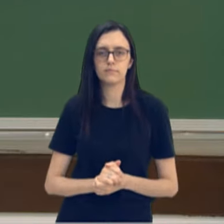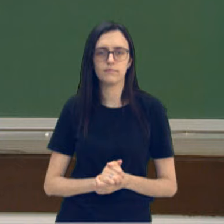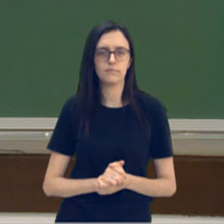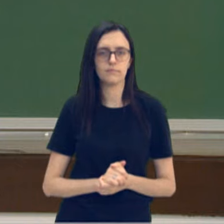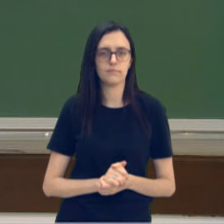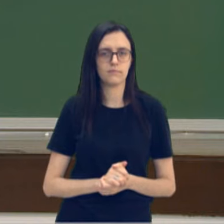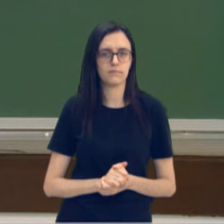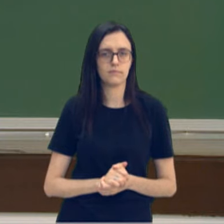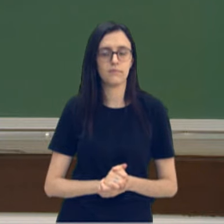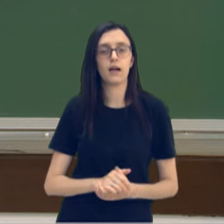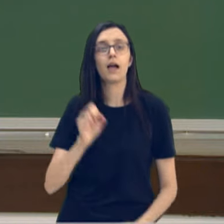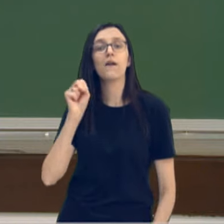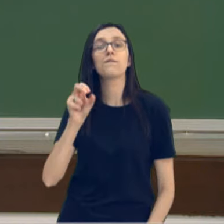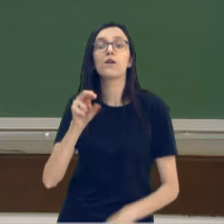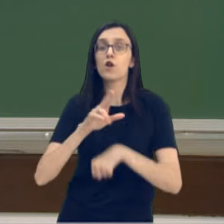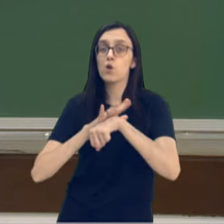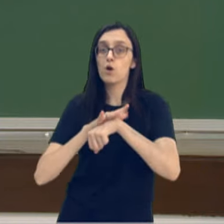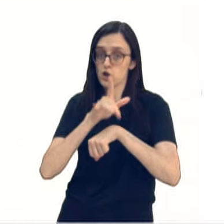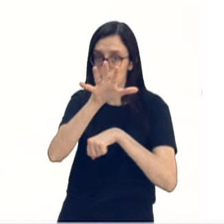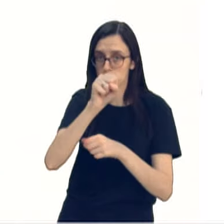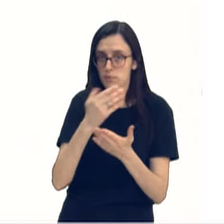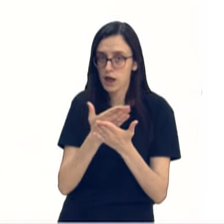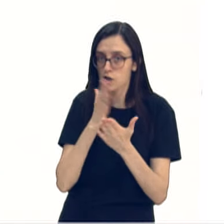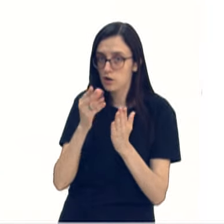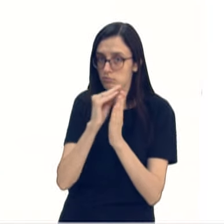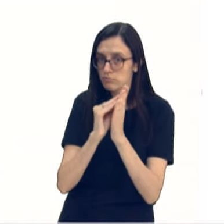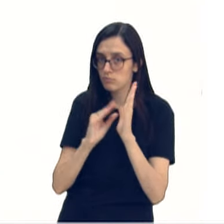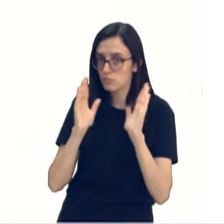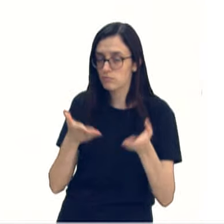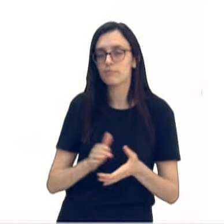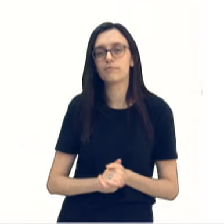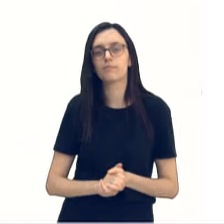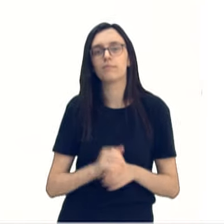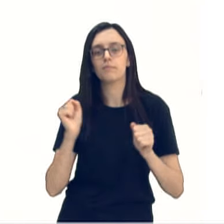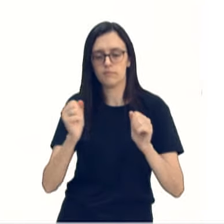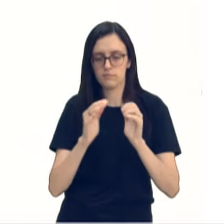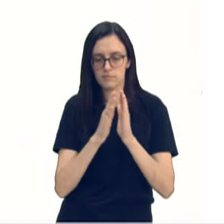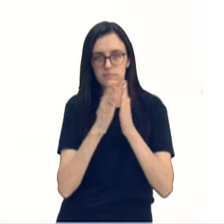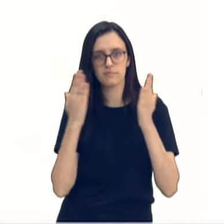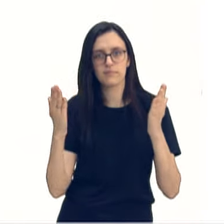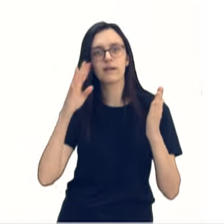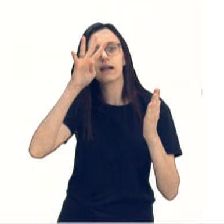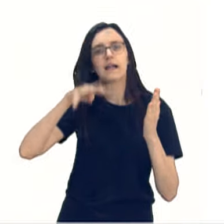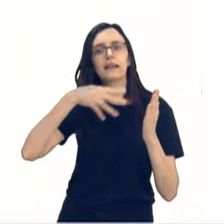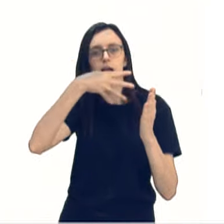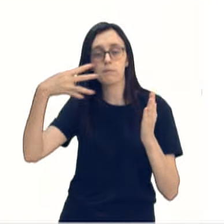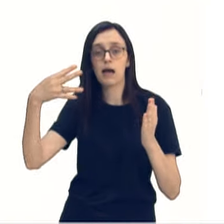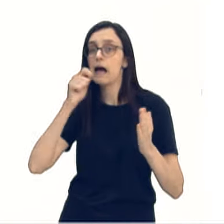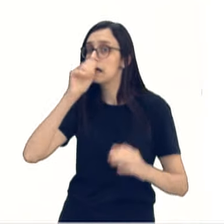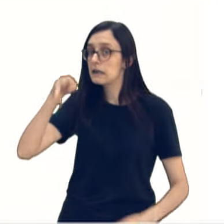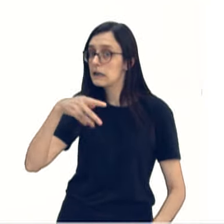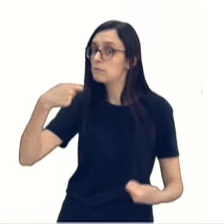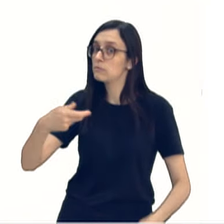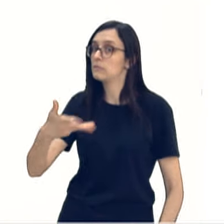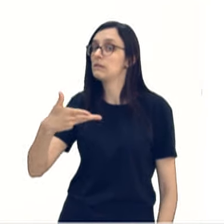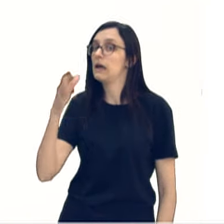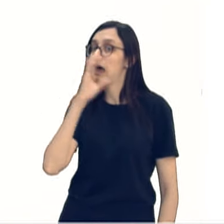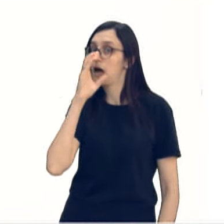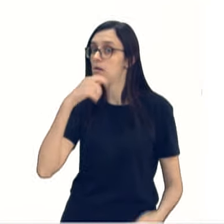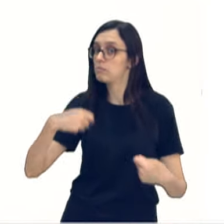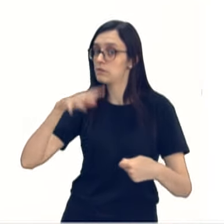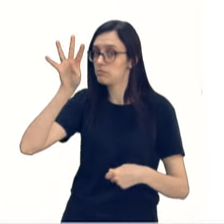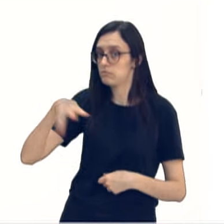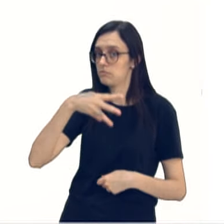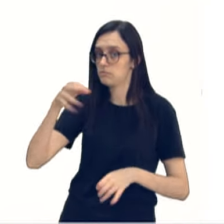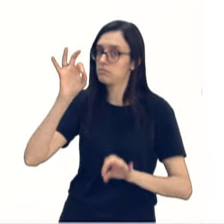Agora vamos falar sobre os vírus e as doenças. Está com o caderno na mão? Abra na sua tabela que você já criou. Se você não criou ainda, você precisa ser mais ágil com as tarefas das